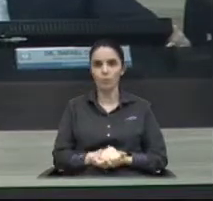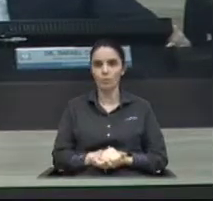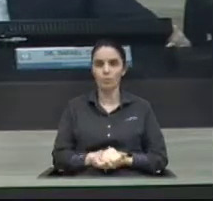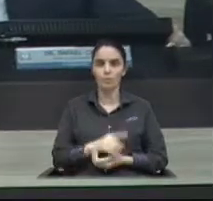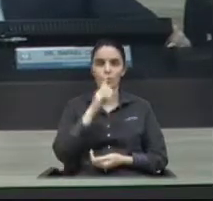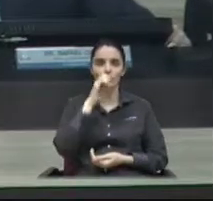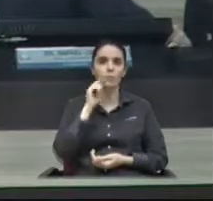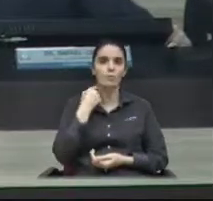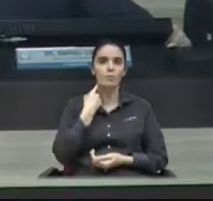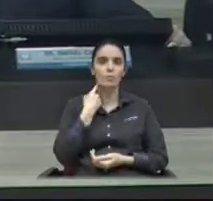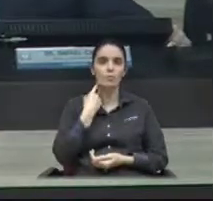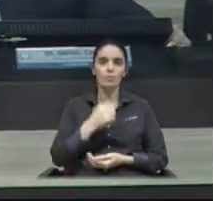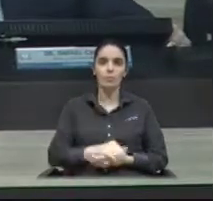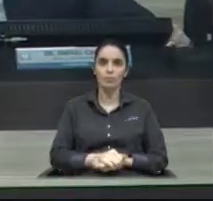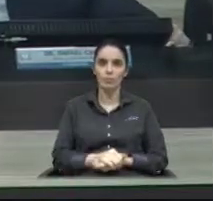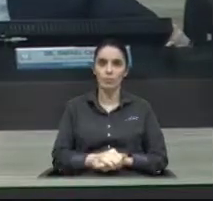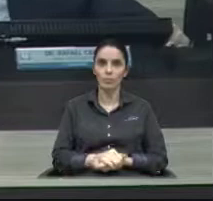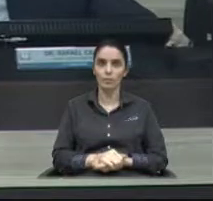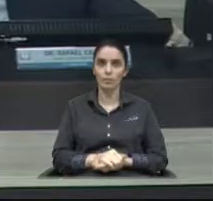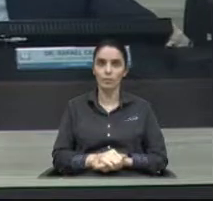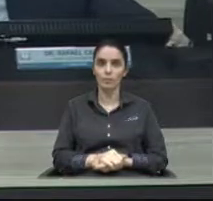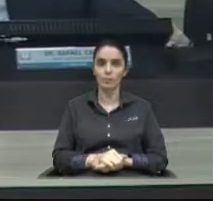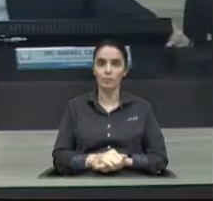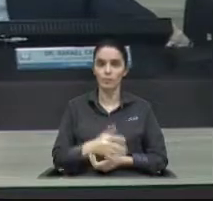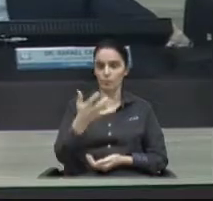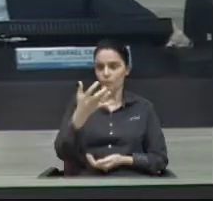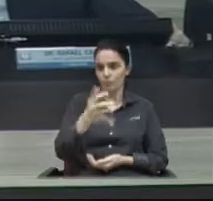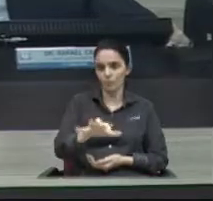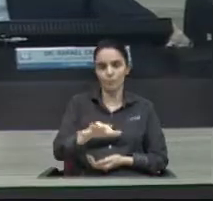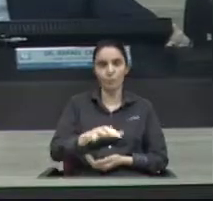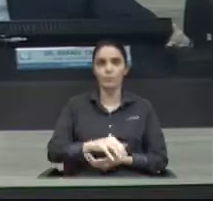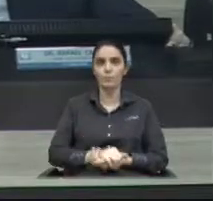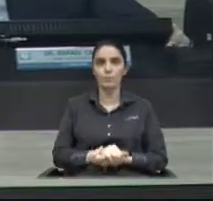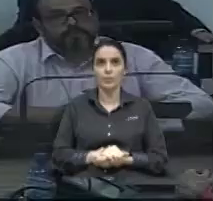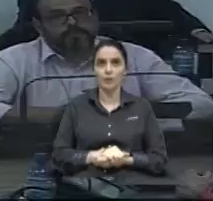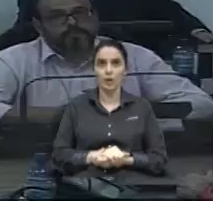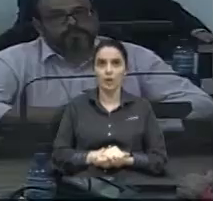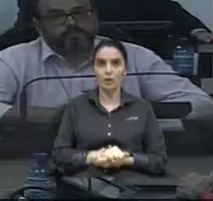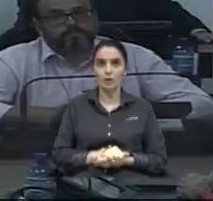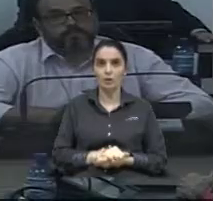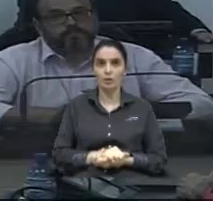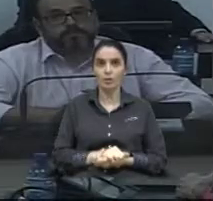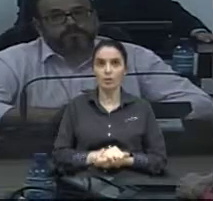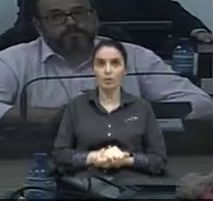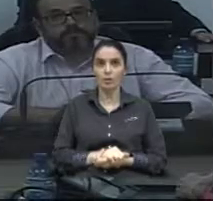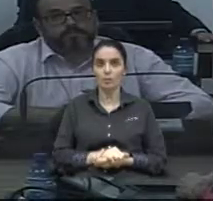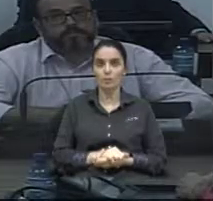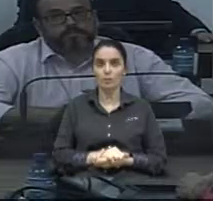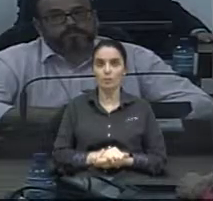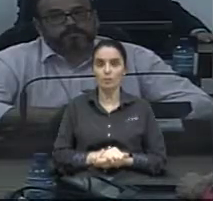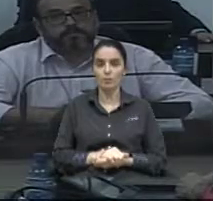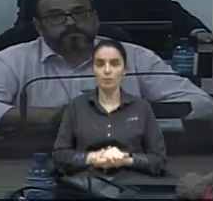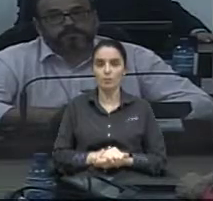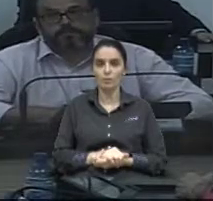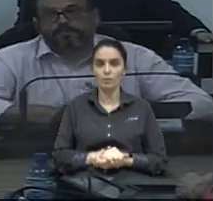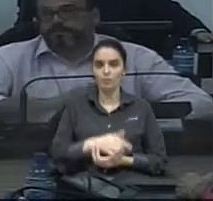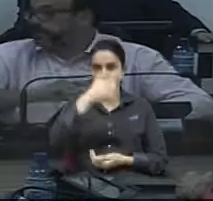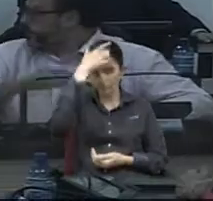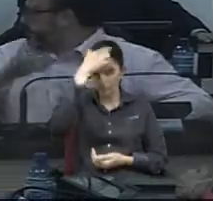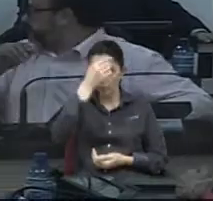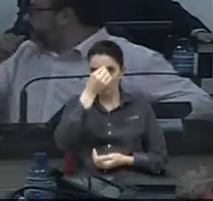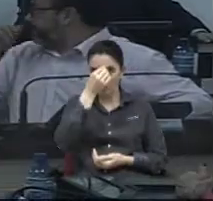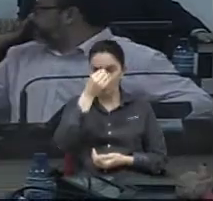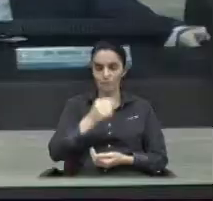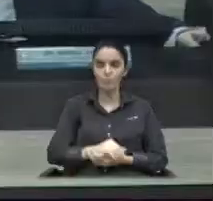Newton Santos. Também dispenso para que o vereador Anderson possa falar. Dê tempo. Rafael Camargo.